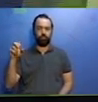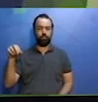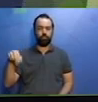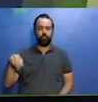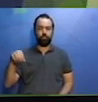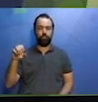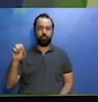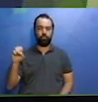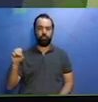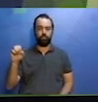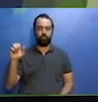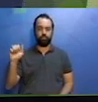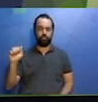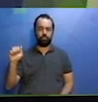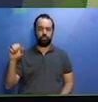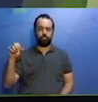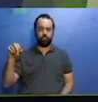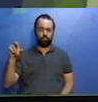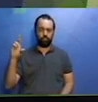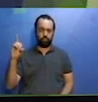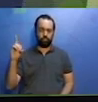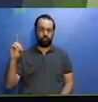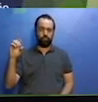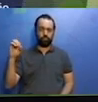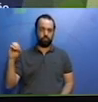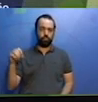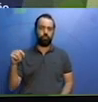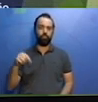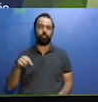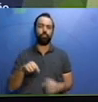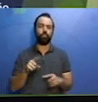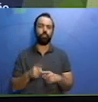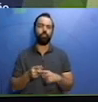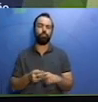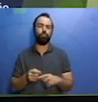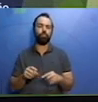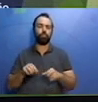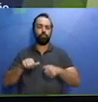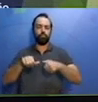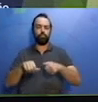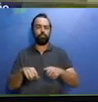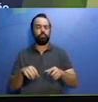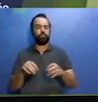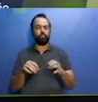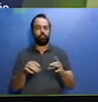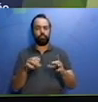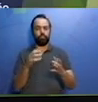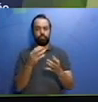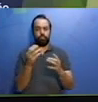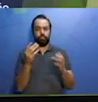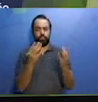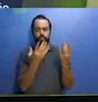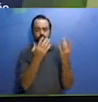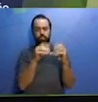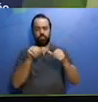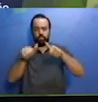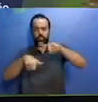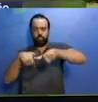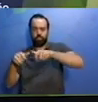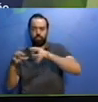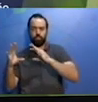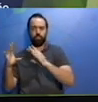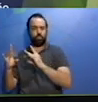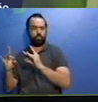tem a função de transformar o vapor em líquido. E o becker, que é o recipiente que vai